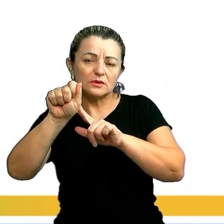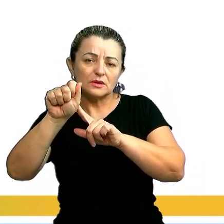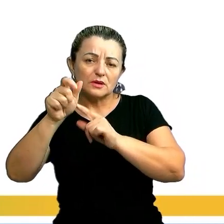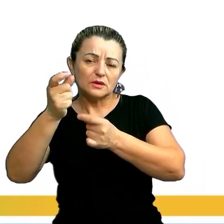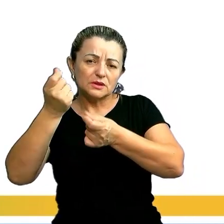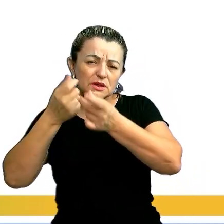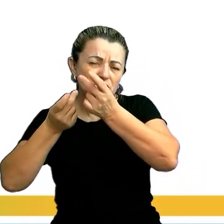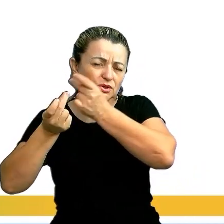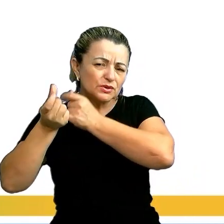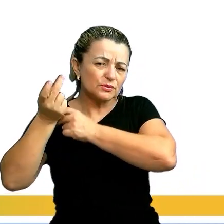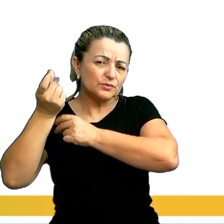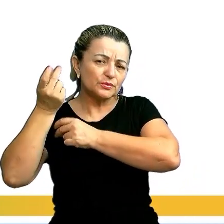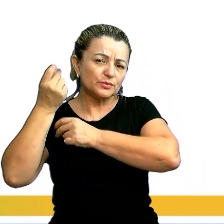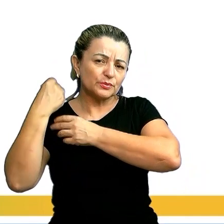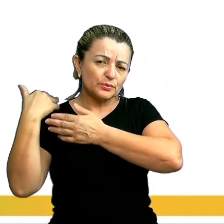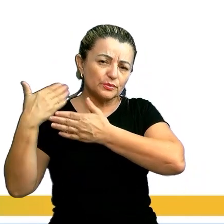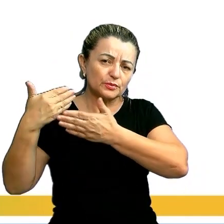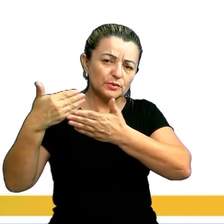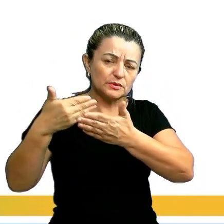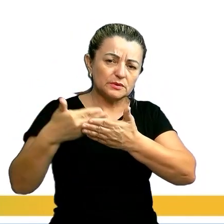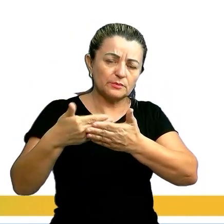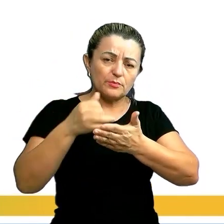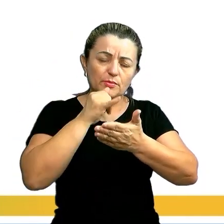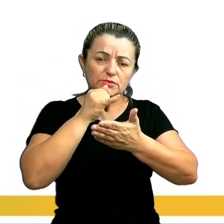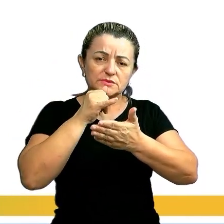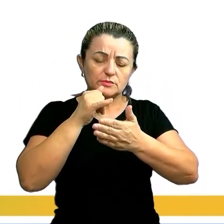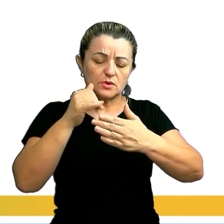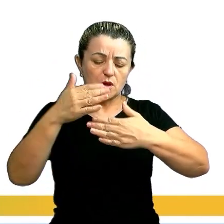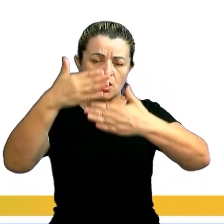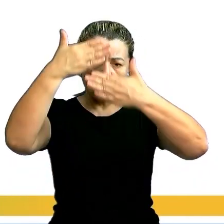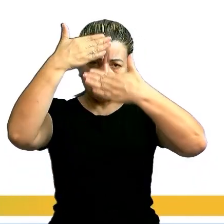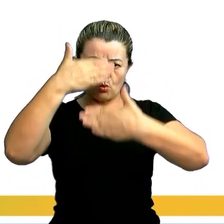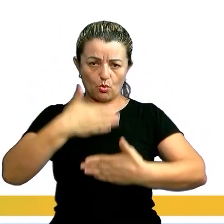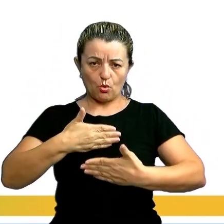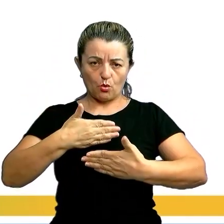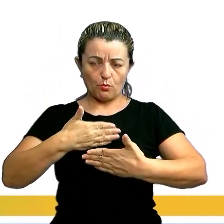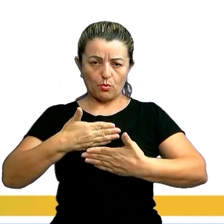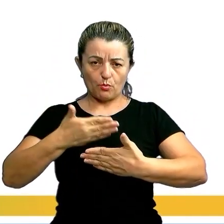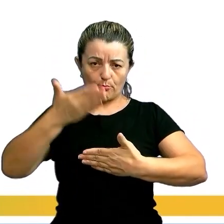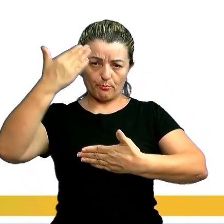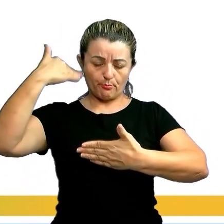região anterior até a posterior do corpo, é